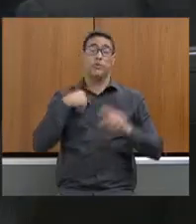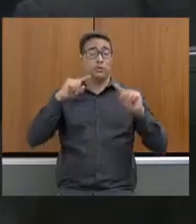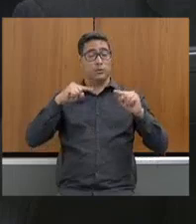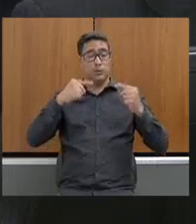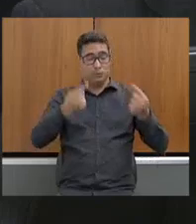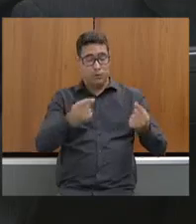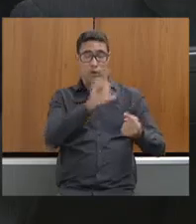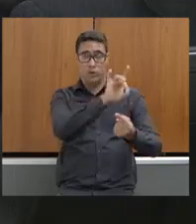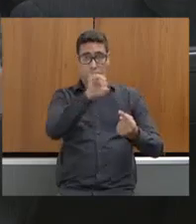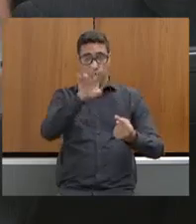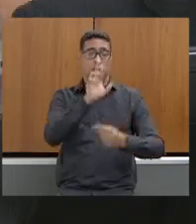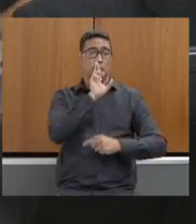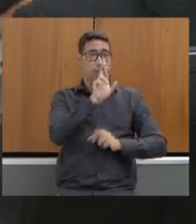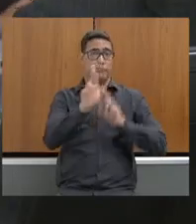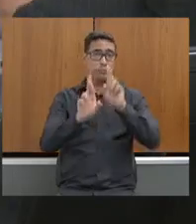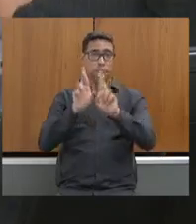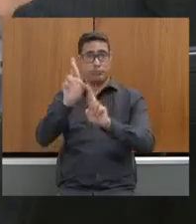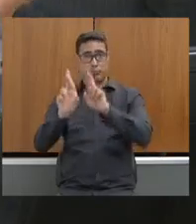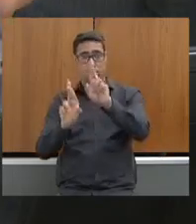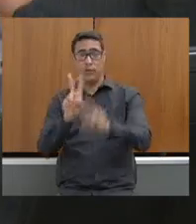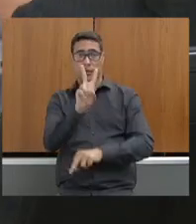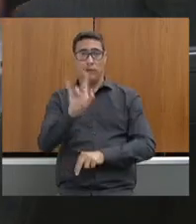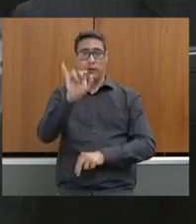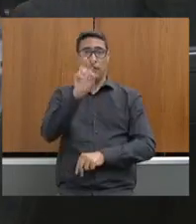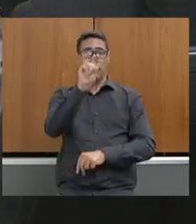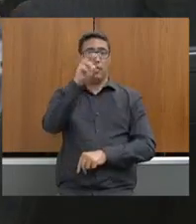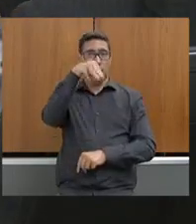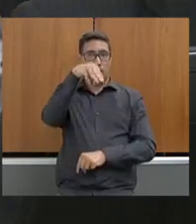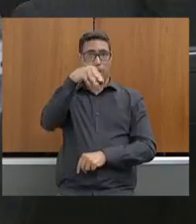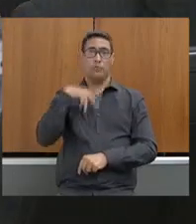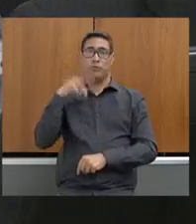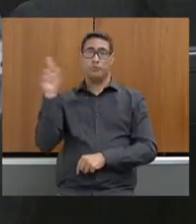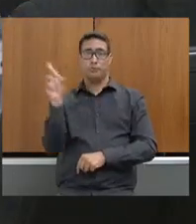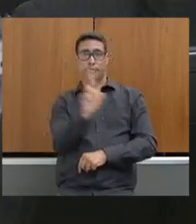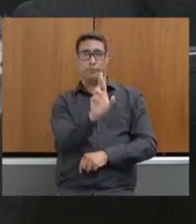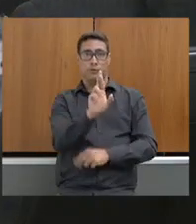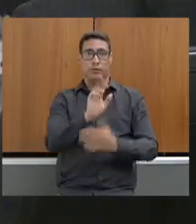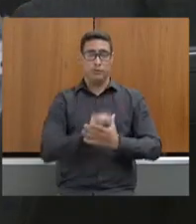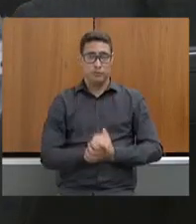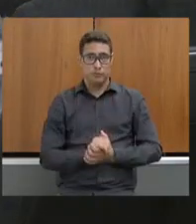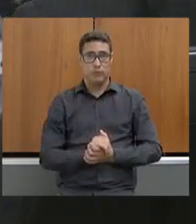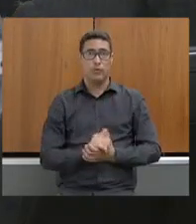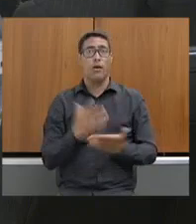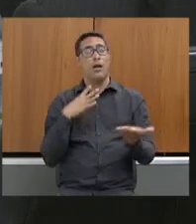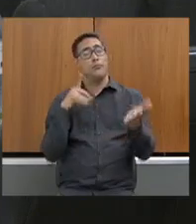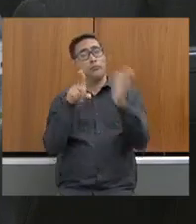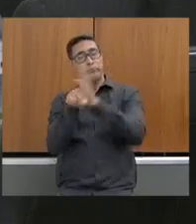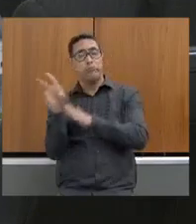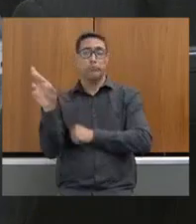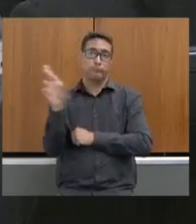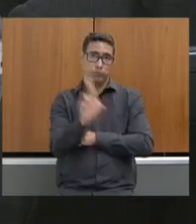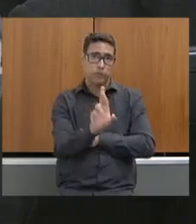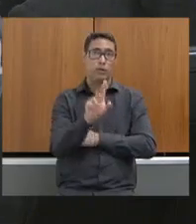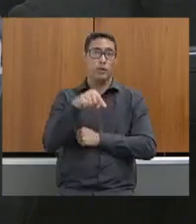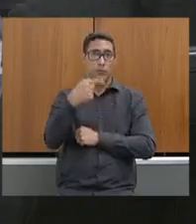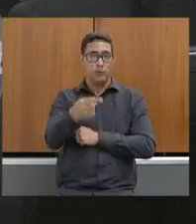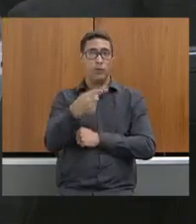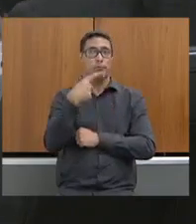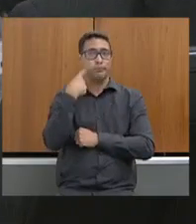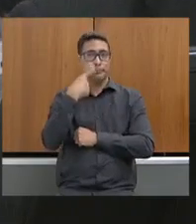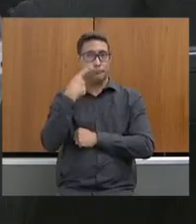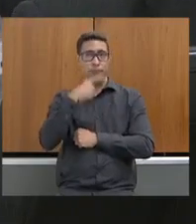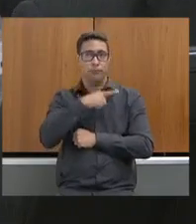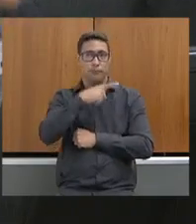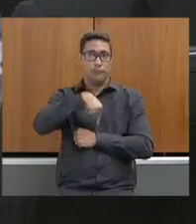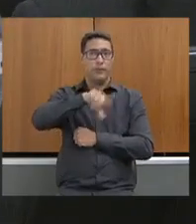interpelação, a autoridade estadual disporá de cinco minutos para respondê-lo. Após a resposta da autoridade estadual, o deputado que o